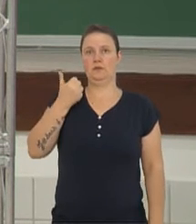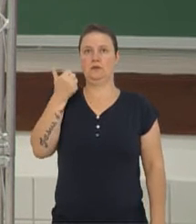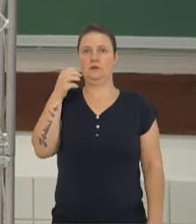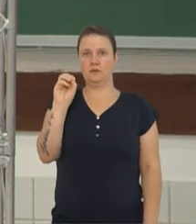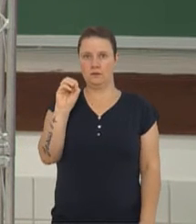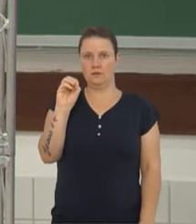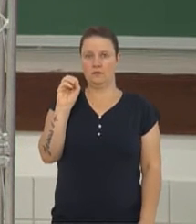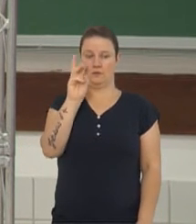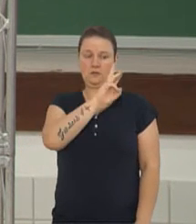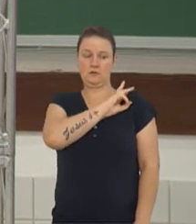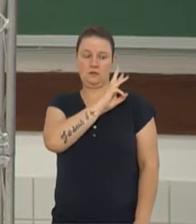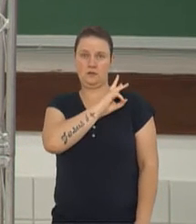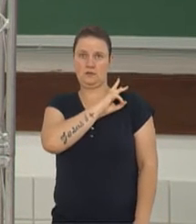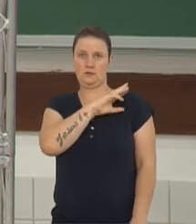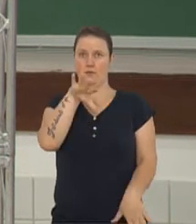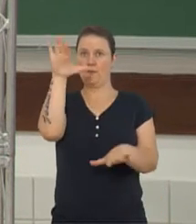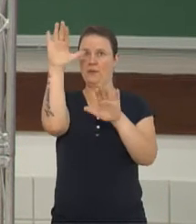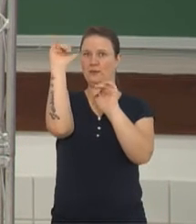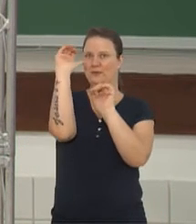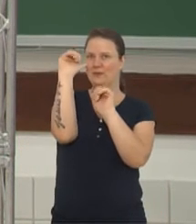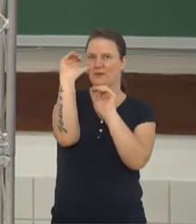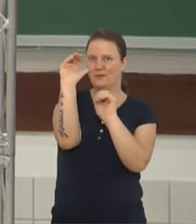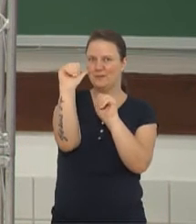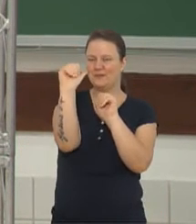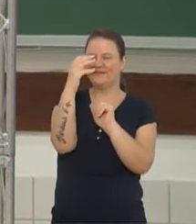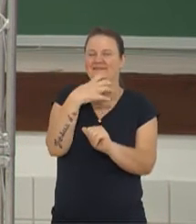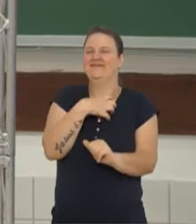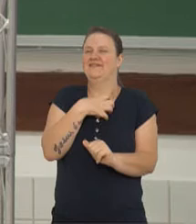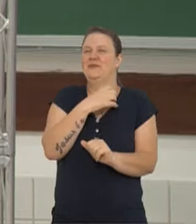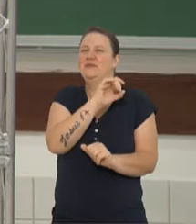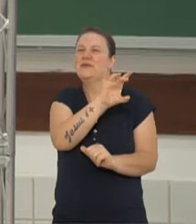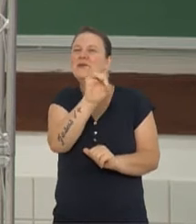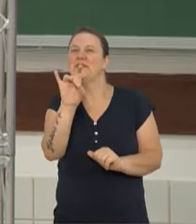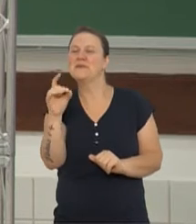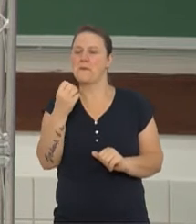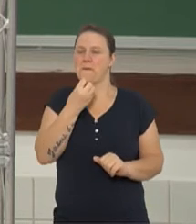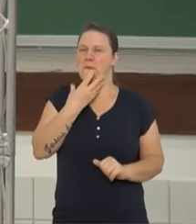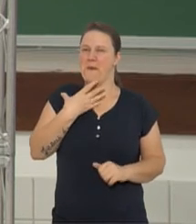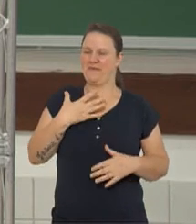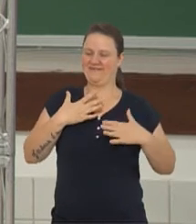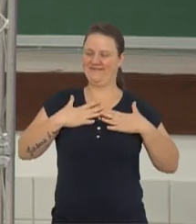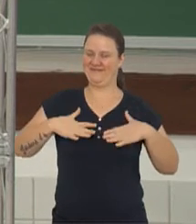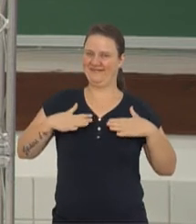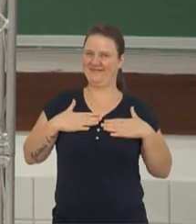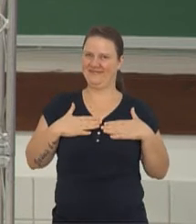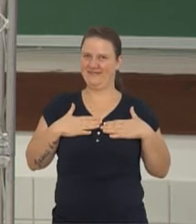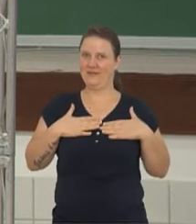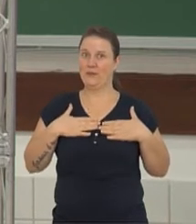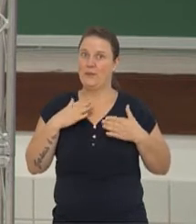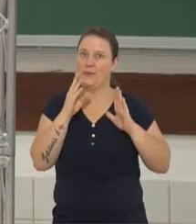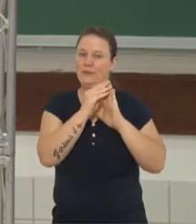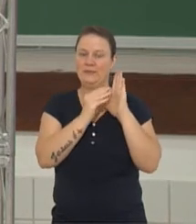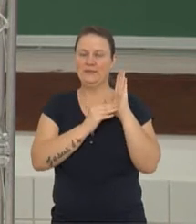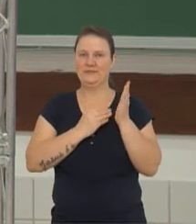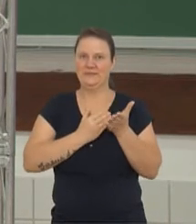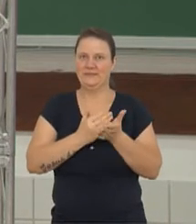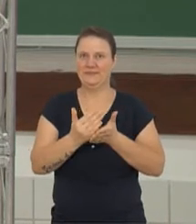série Língua Espanhola. Espero que vocês estejam bem e vamos aí trabalhar o nosso conteúdo preparado para a aula de hoje. Tudo bem?